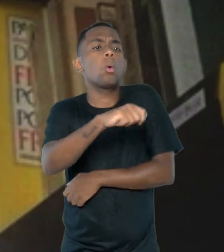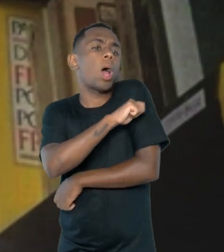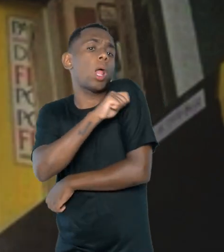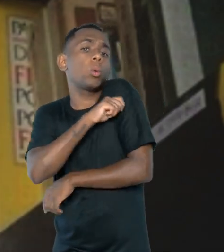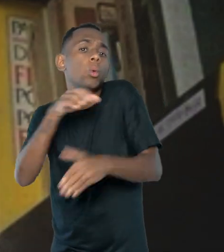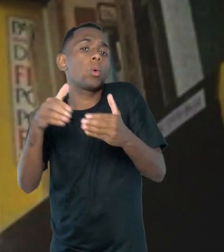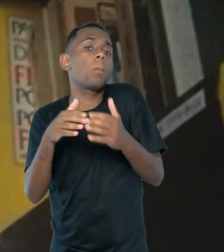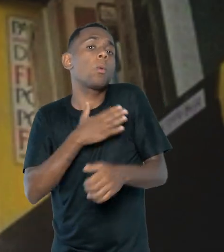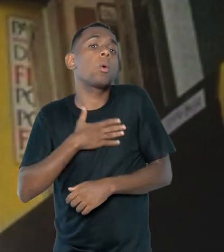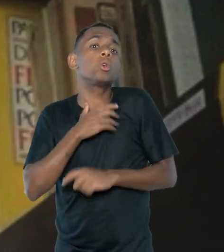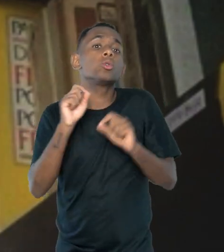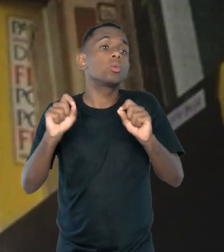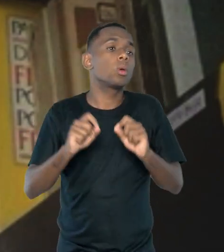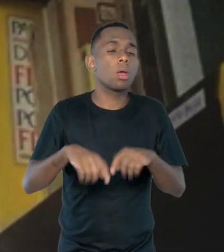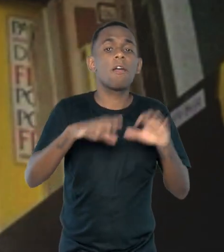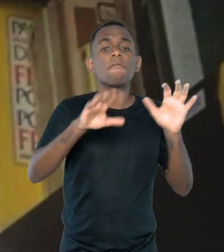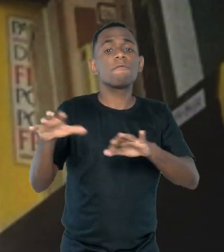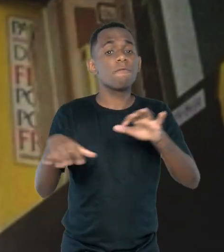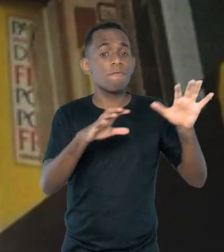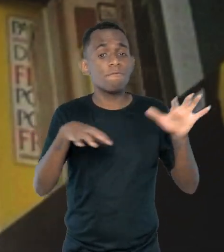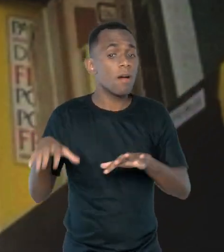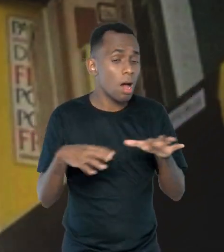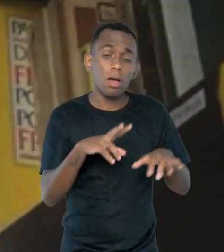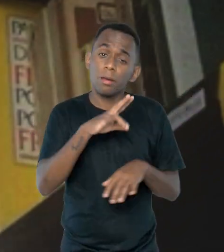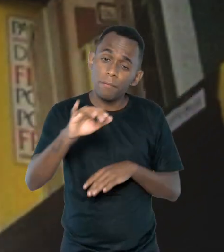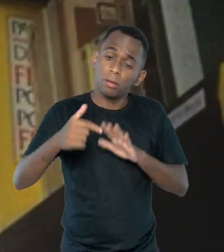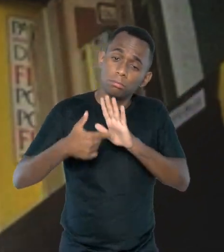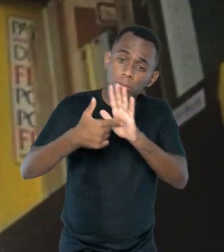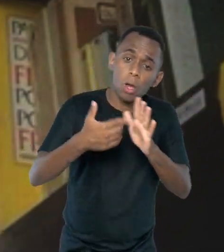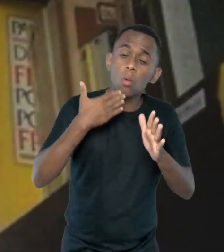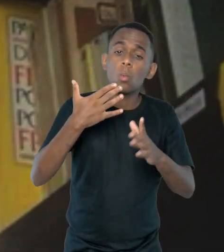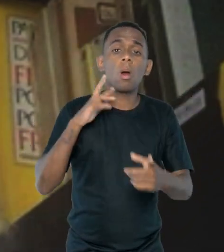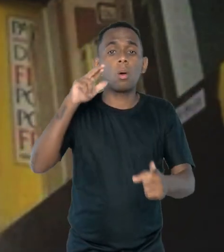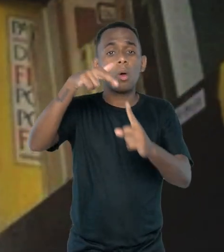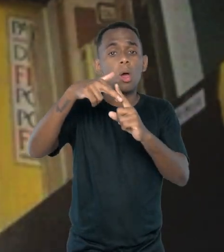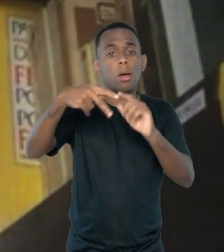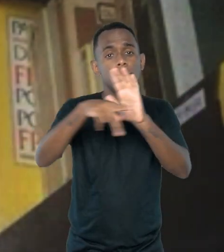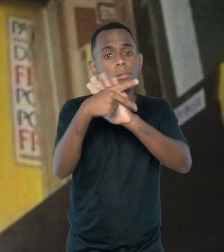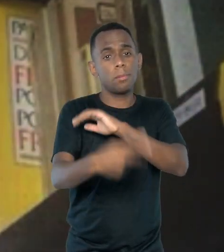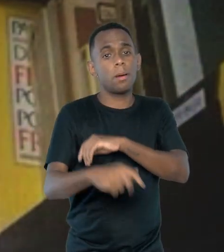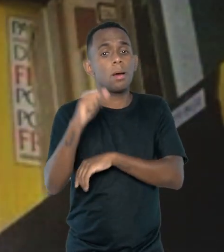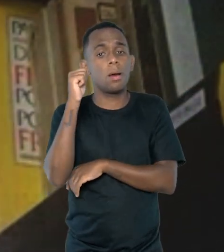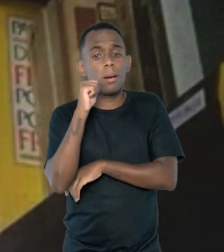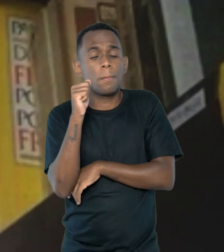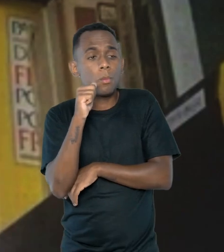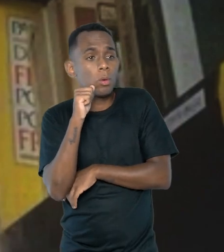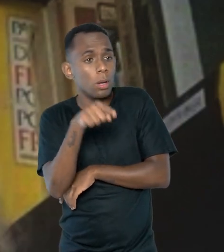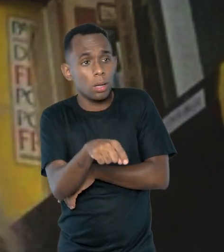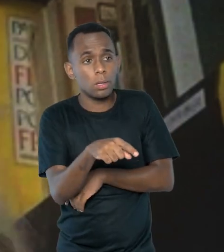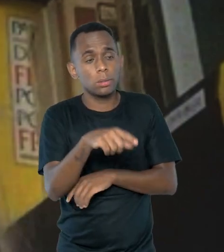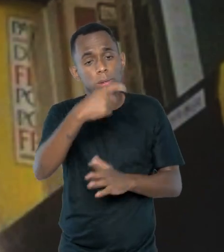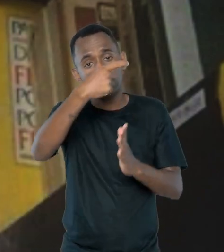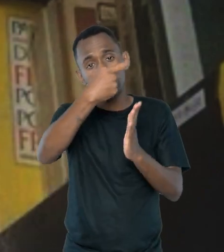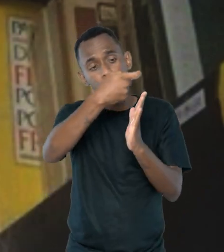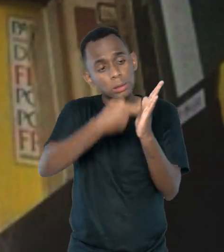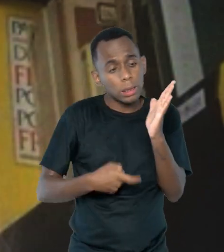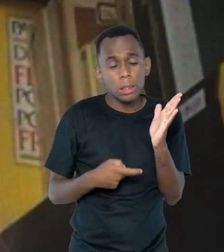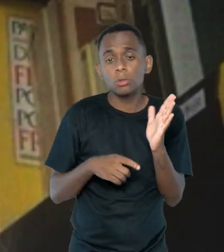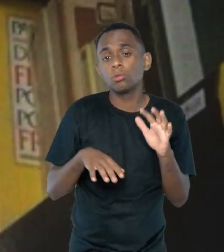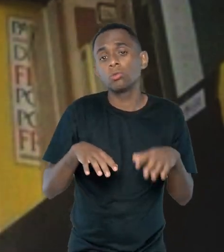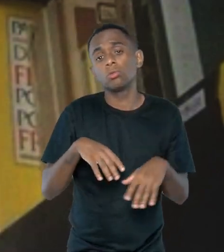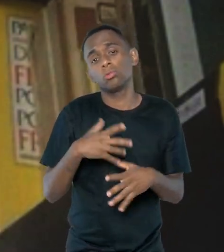tem que ver o que os alunos gostam. Uhum. Gosta de funk? Vamos trazer o funk. Qual é a representação da mulher nessa letra de funk